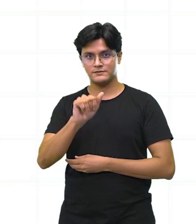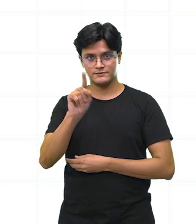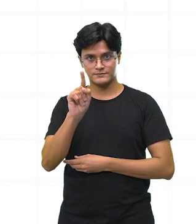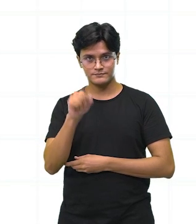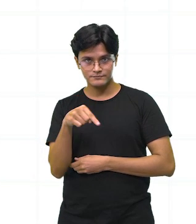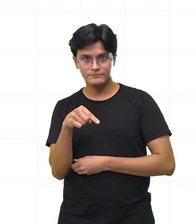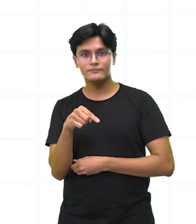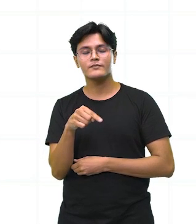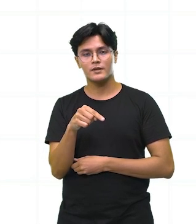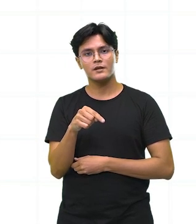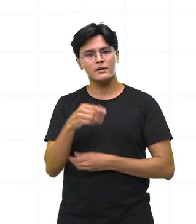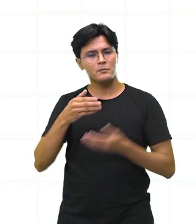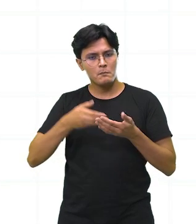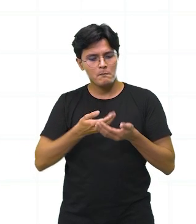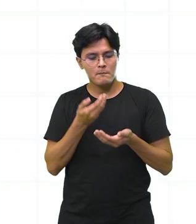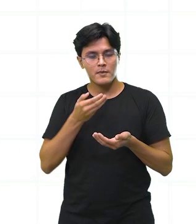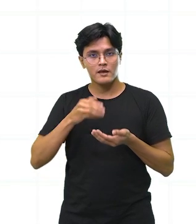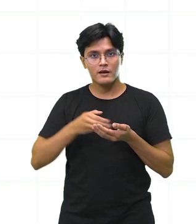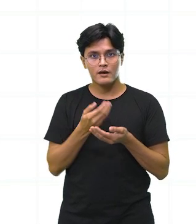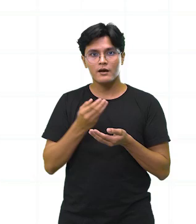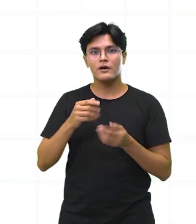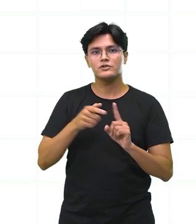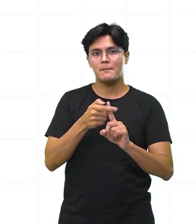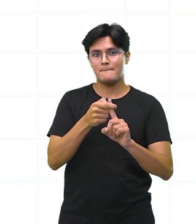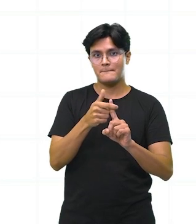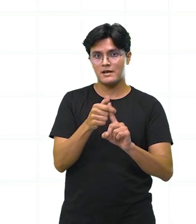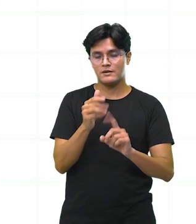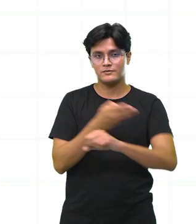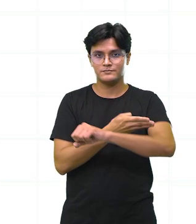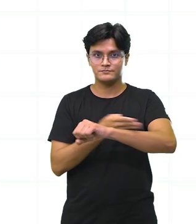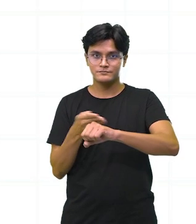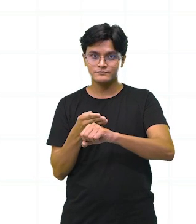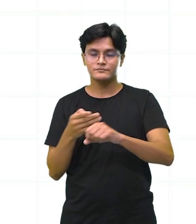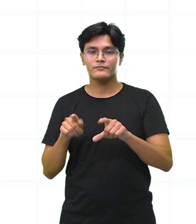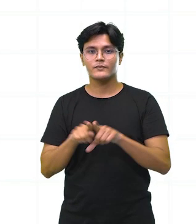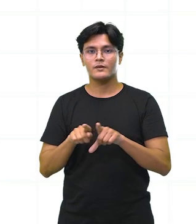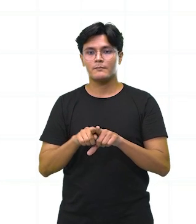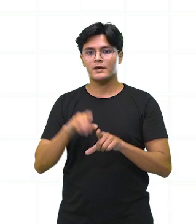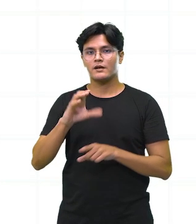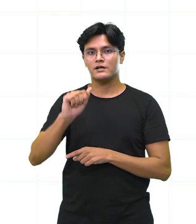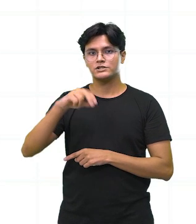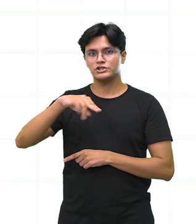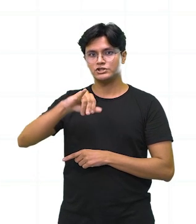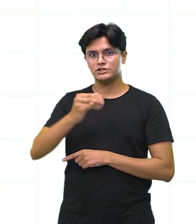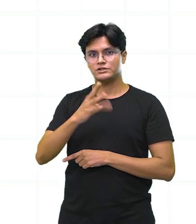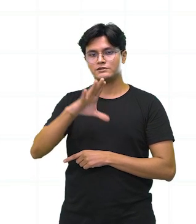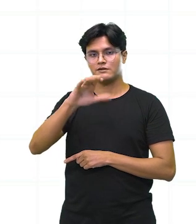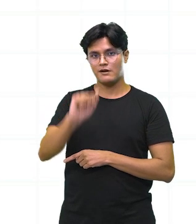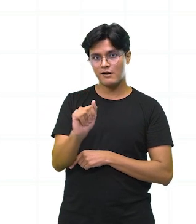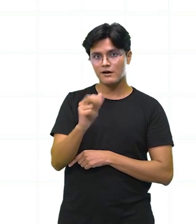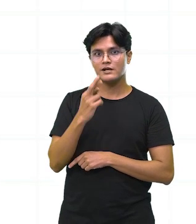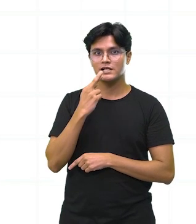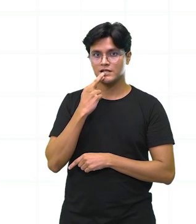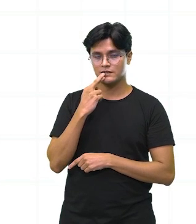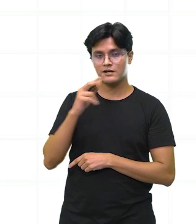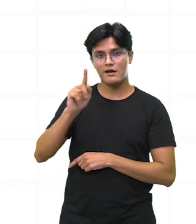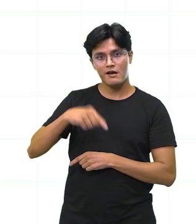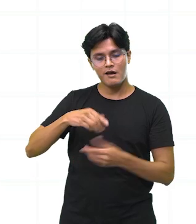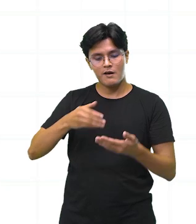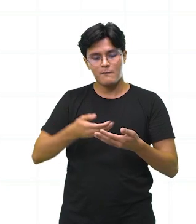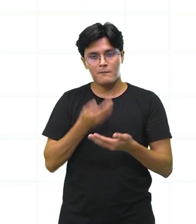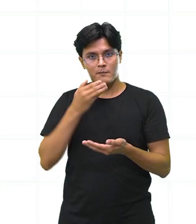mingal de milho branco para mim e a canjica realmente é o mingal de do Milho Amarelo né que quando ele é